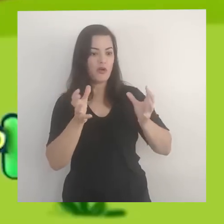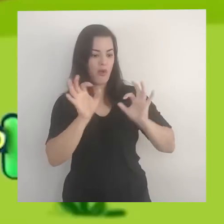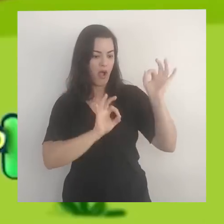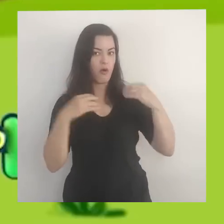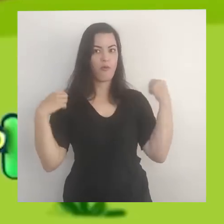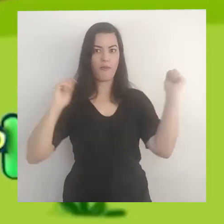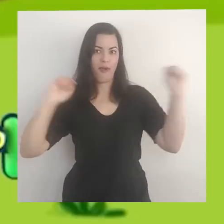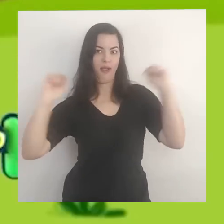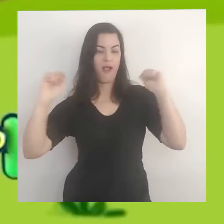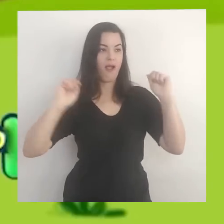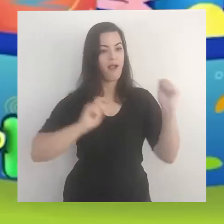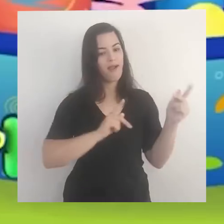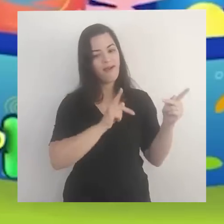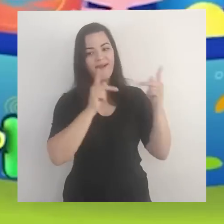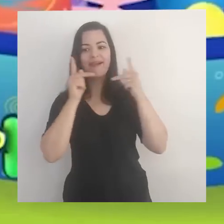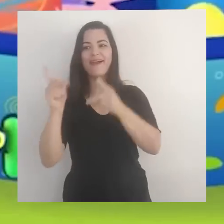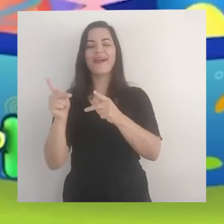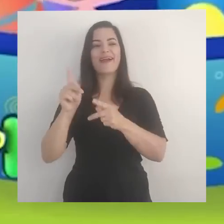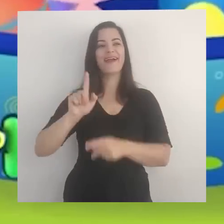Galileu.